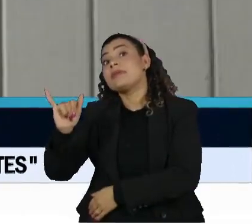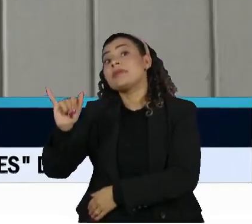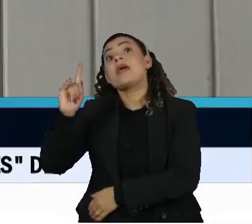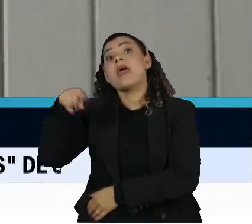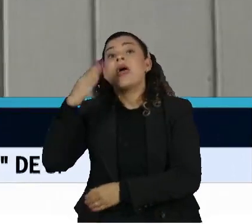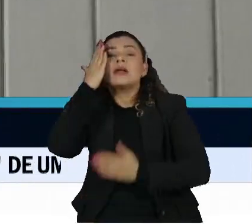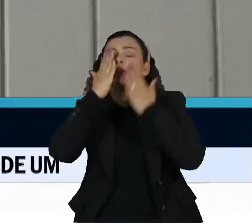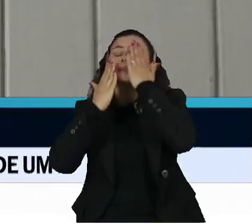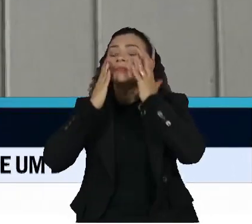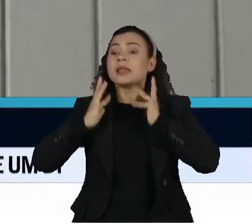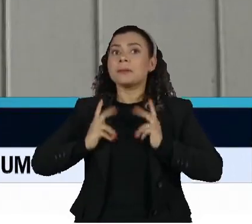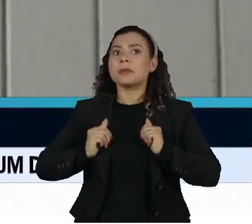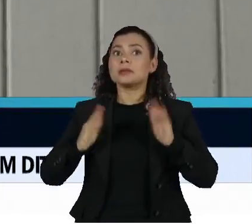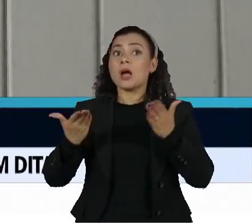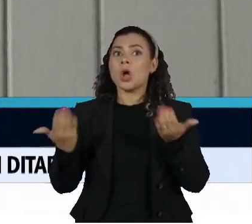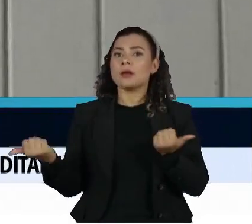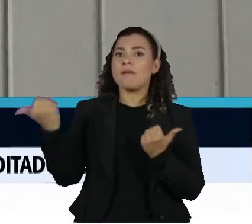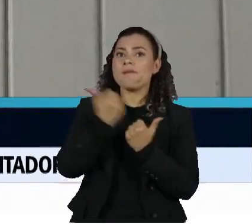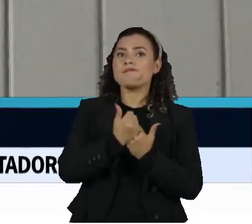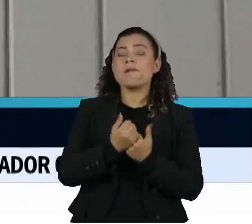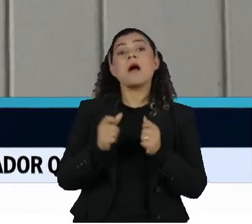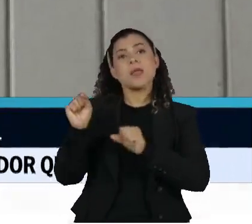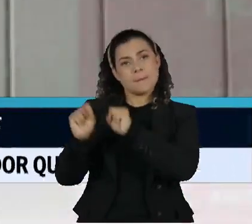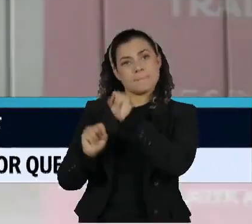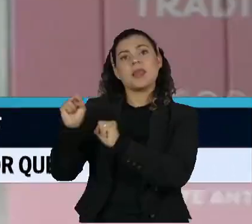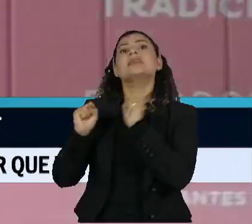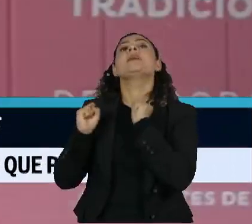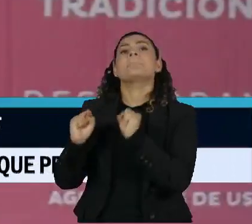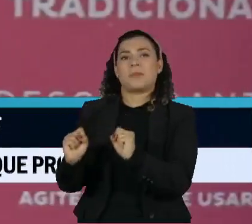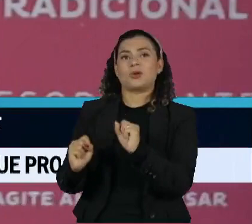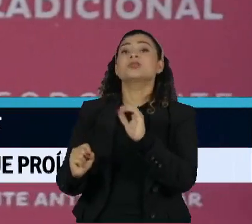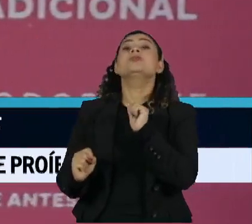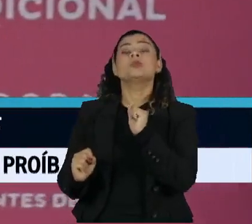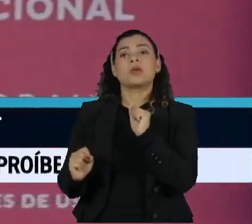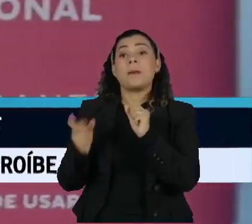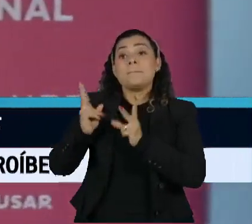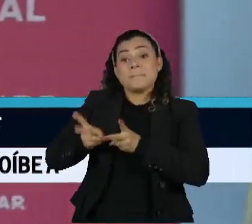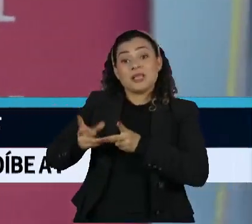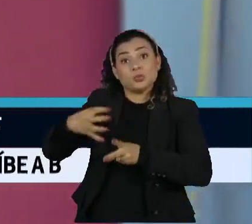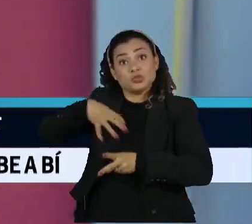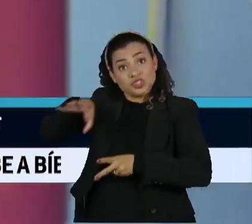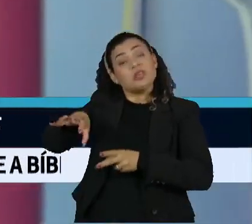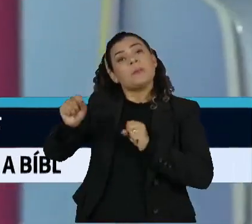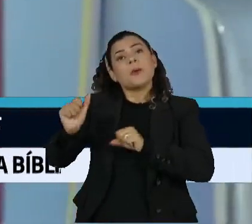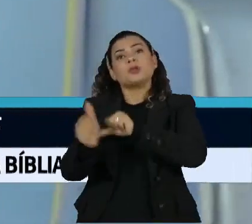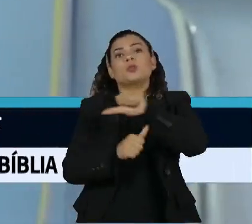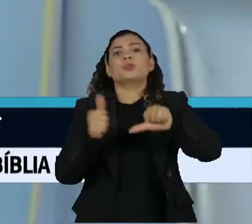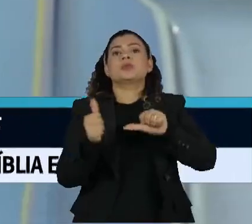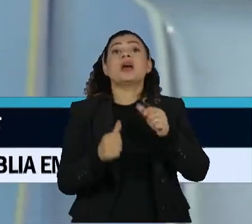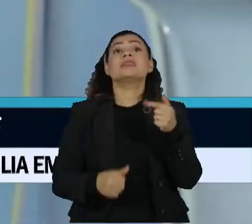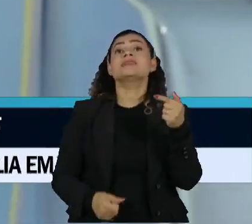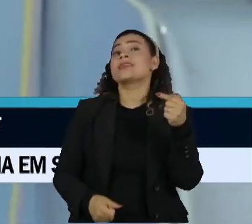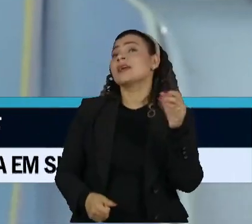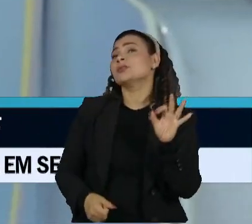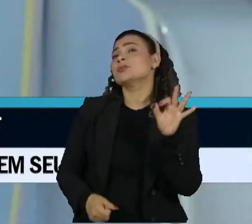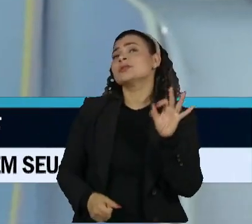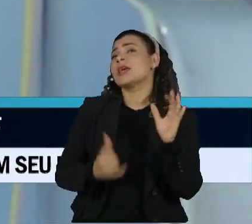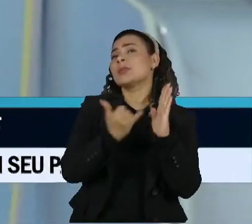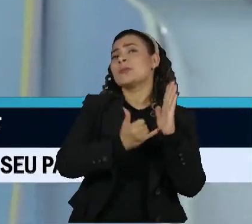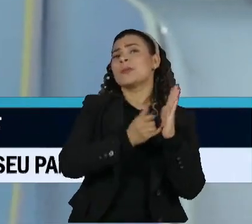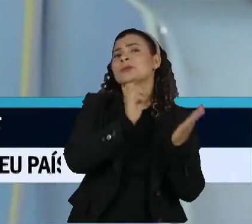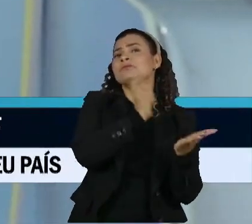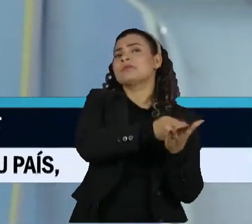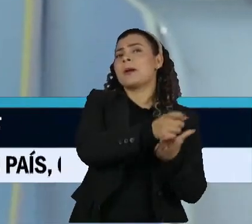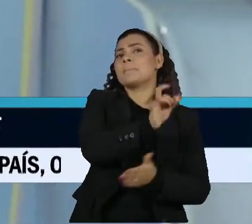limpeza. O CARF decidiu que a empresa pode, com a mesma fórmula, passar a pagar 7% de imposto